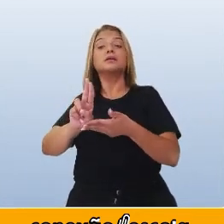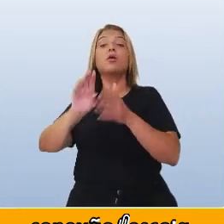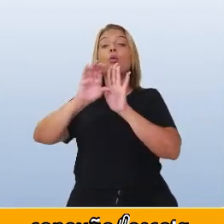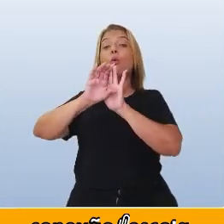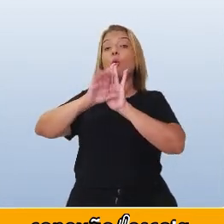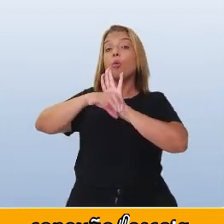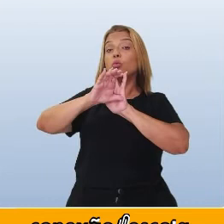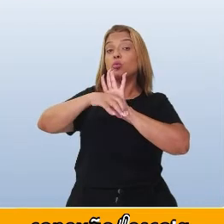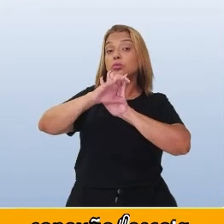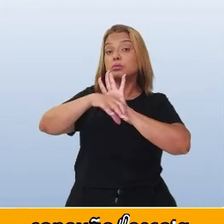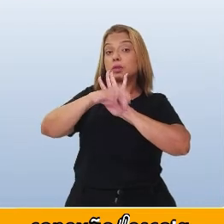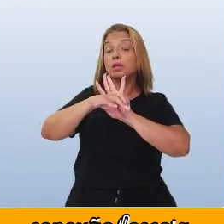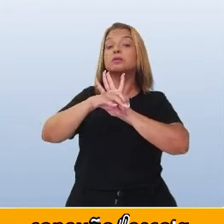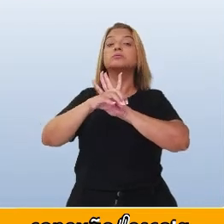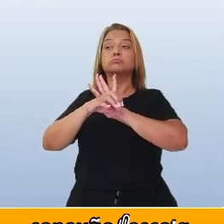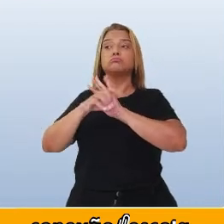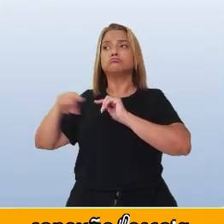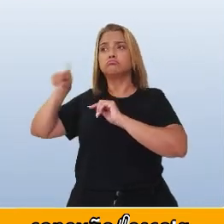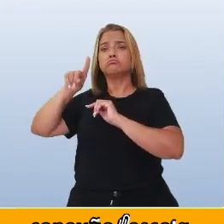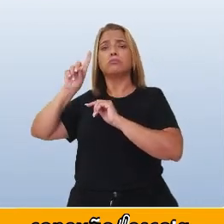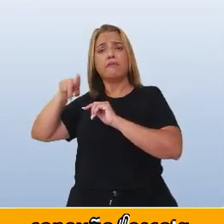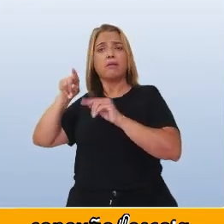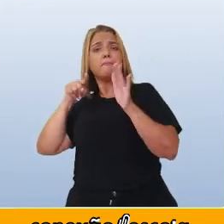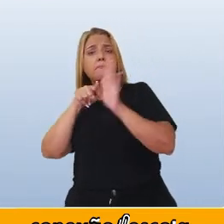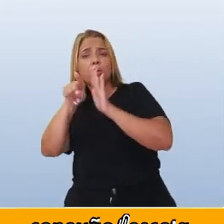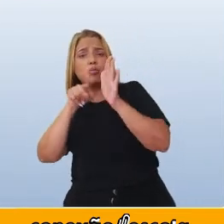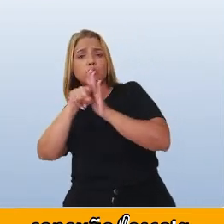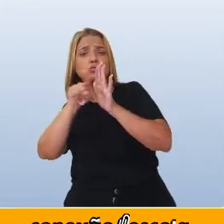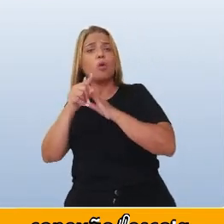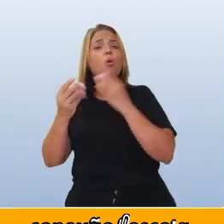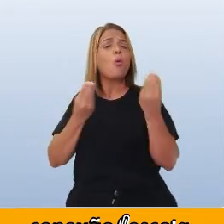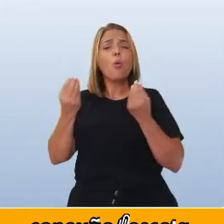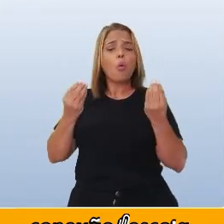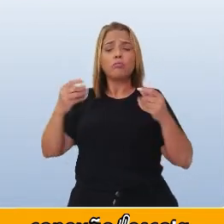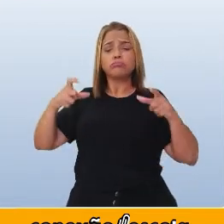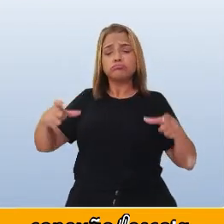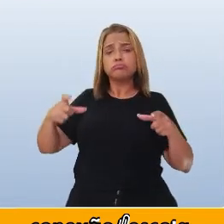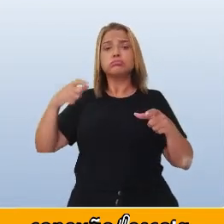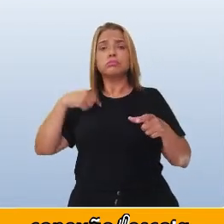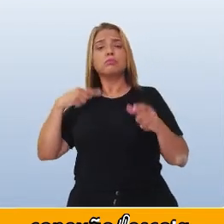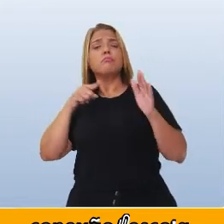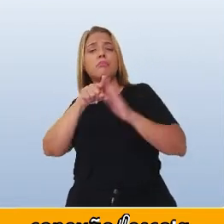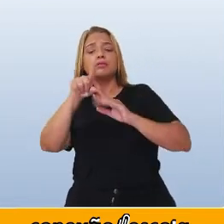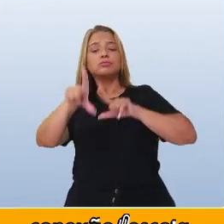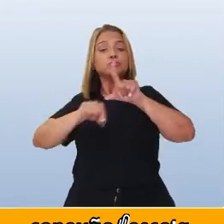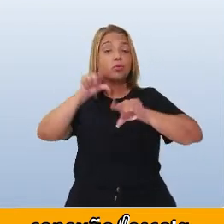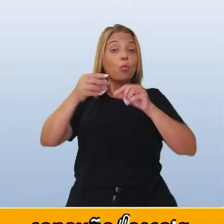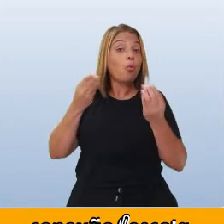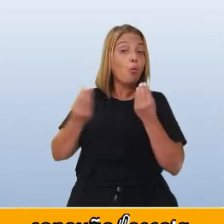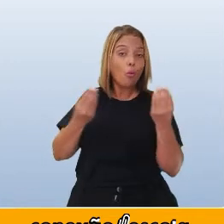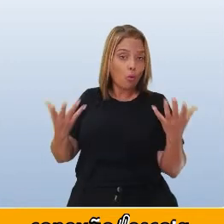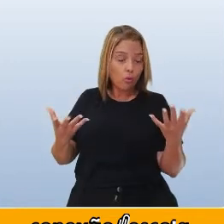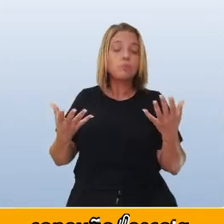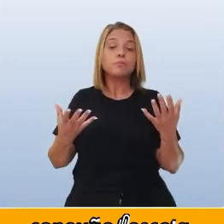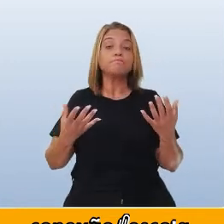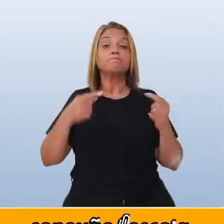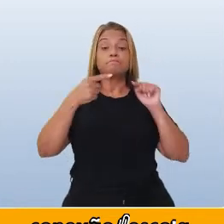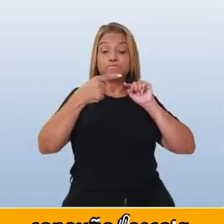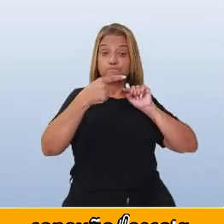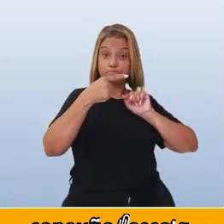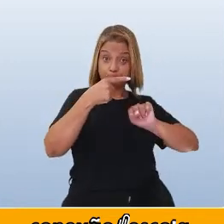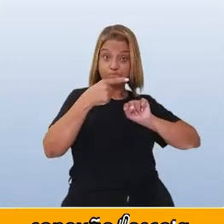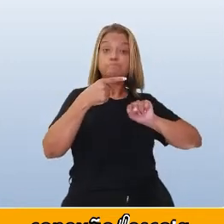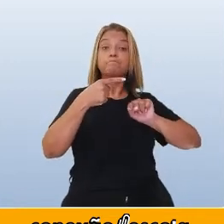contexto do qual nós nos referimos ao objeto dividido foi selecionado. O